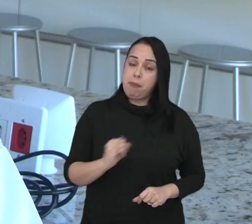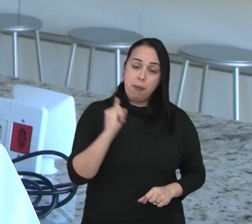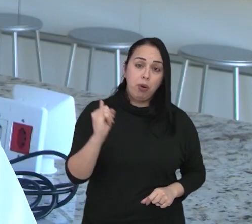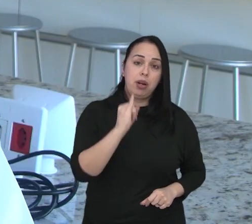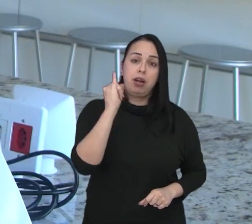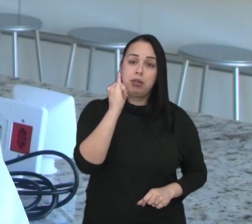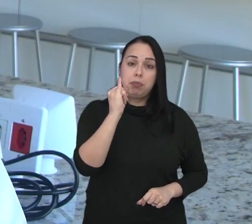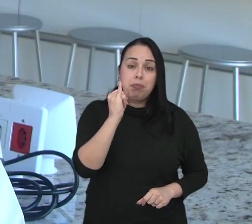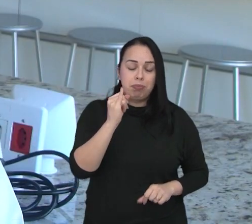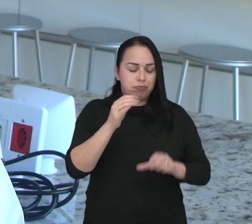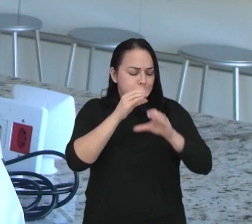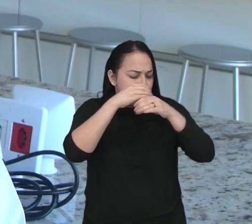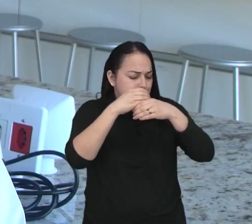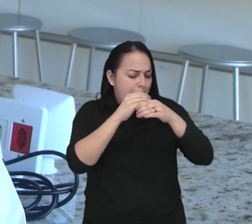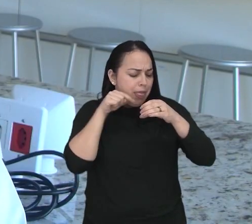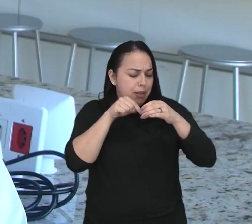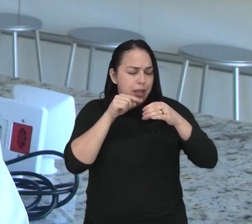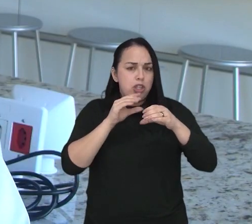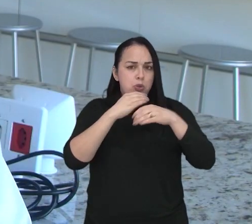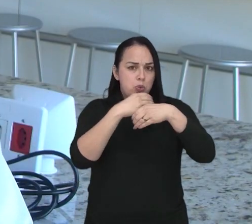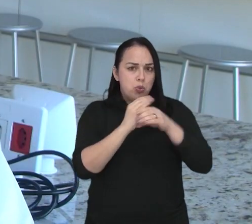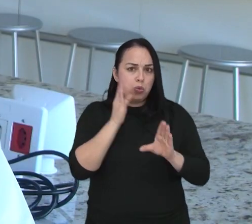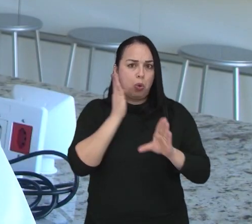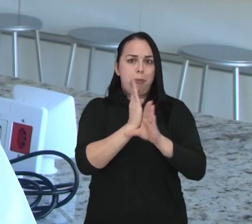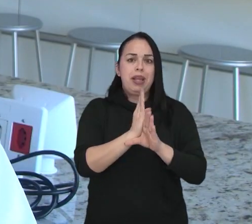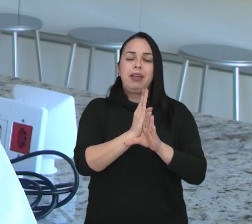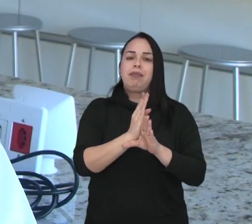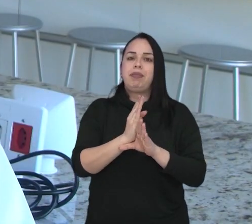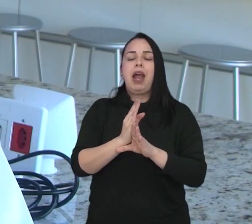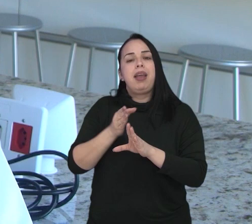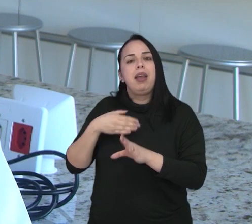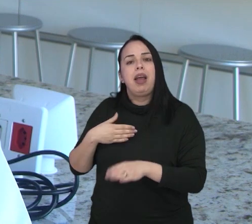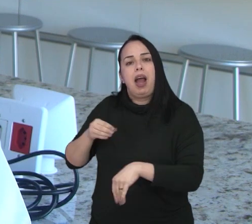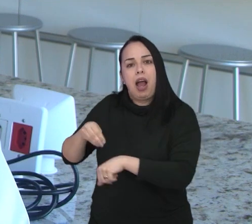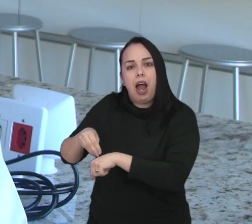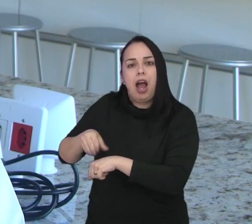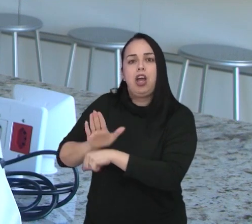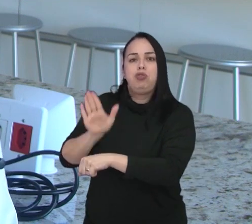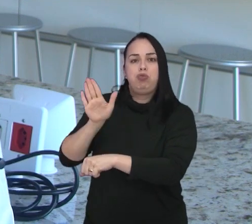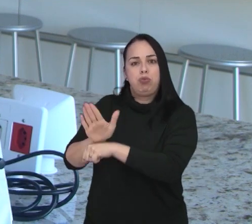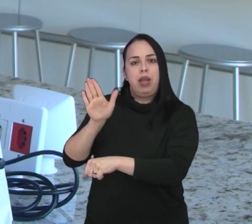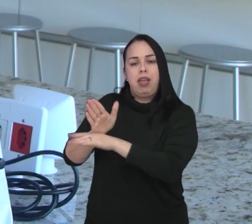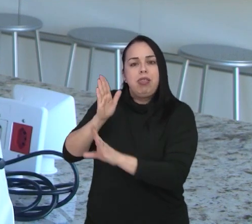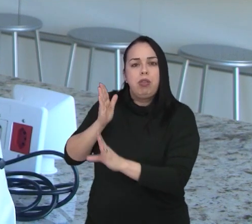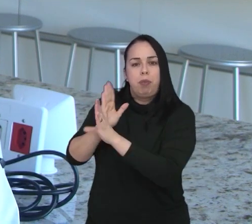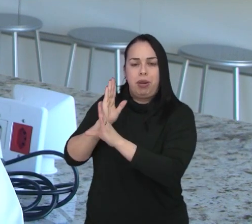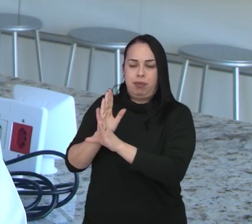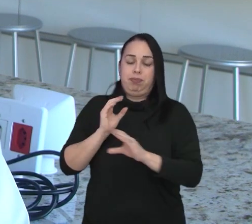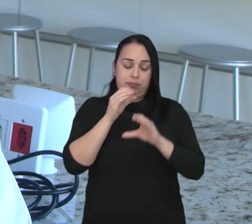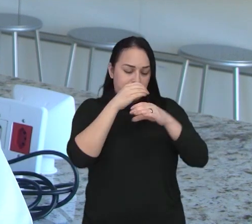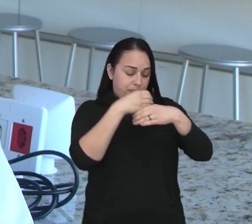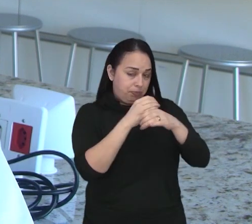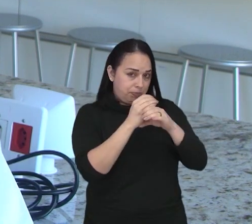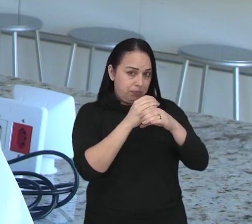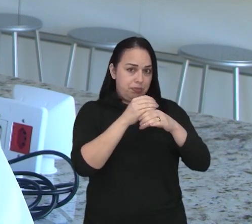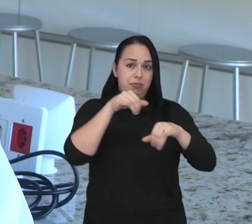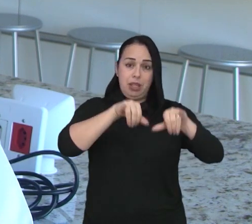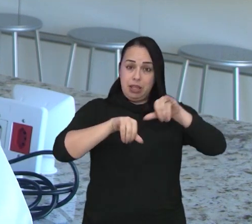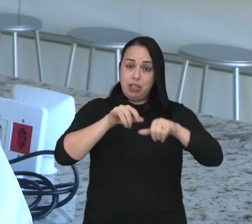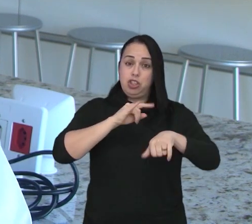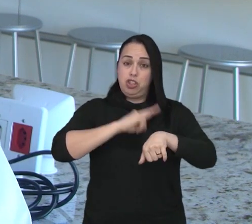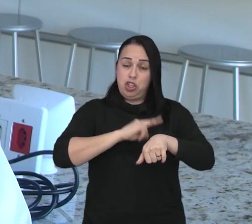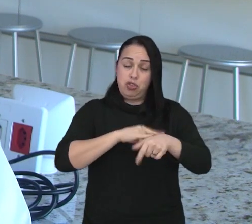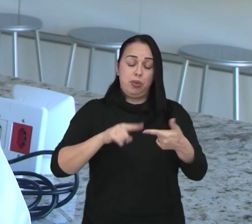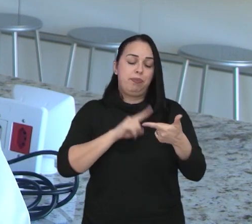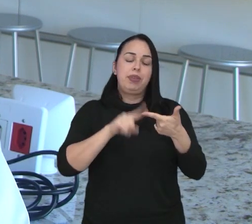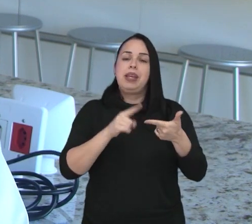muito importante para você justamente dar o diagnóstico, né? Então você tem ali análises de elementos do nosso organismo, como